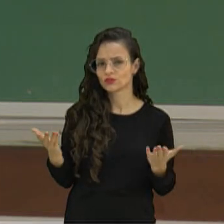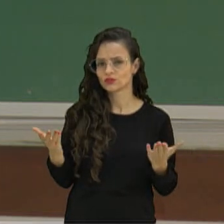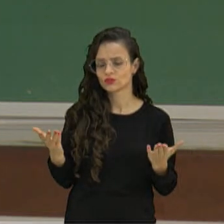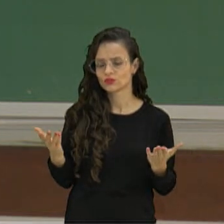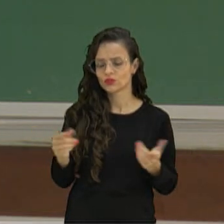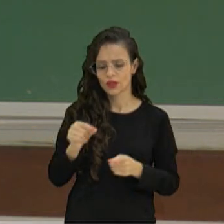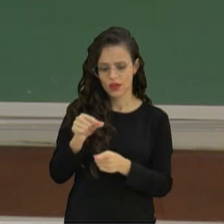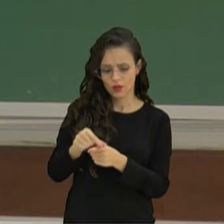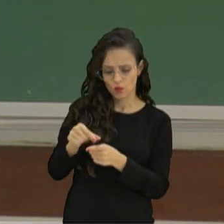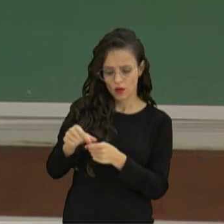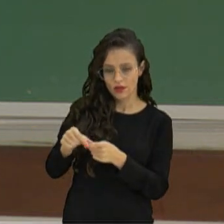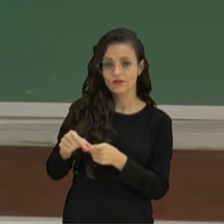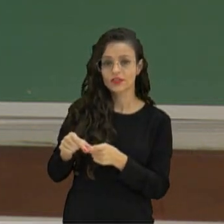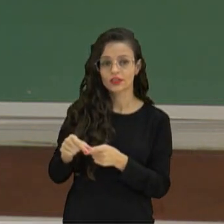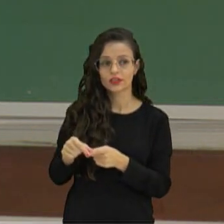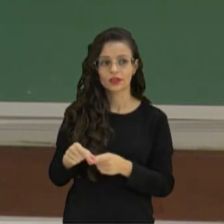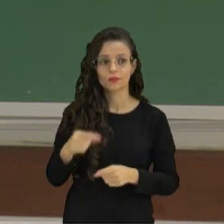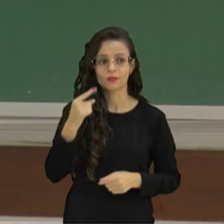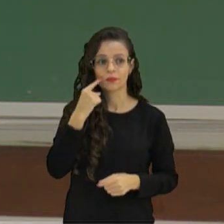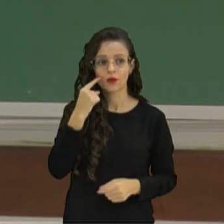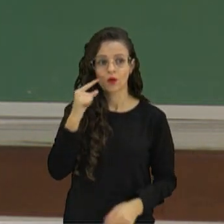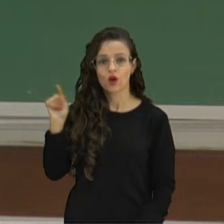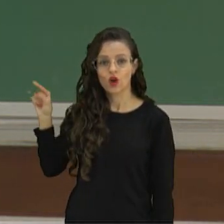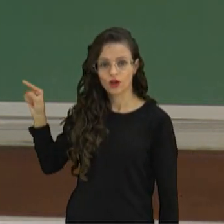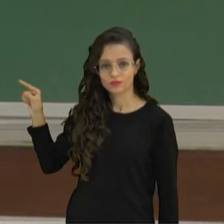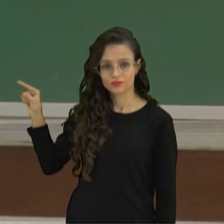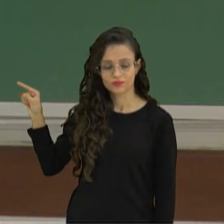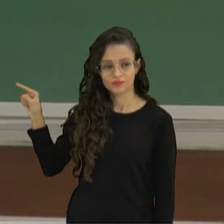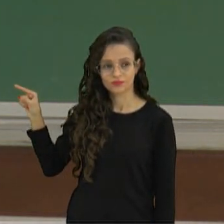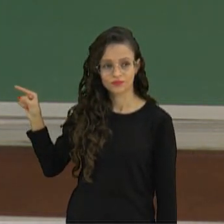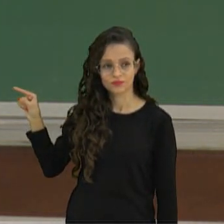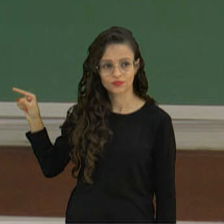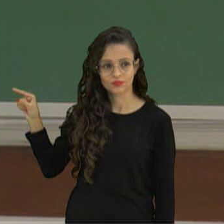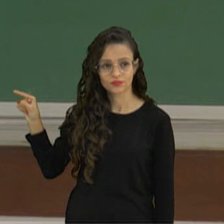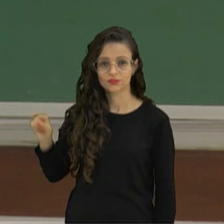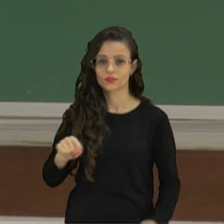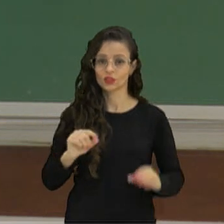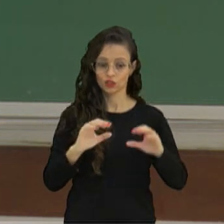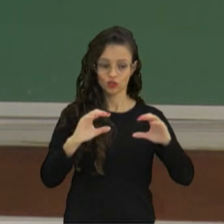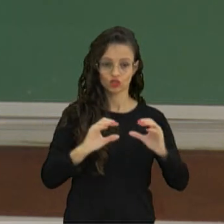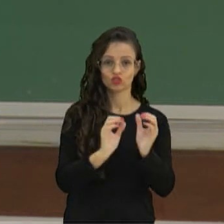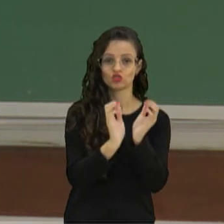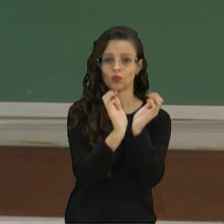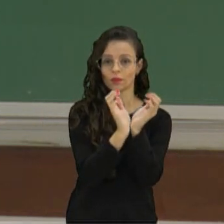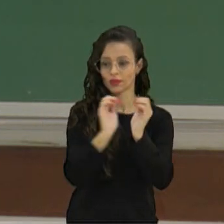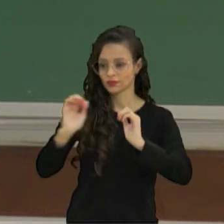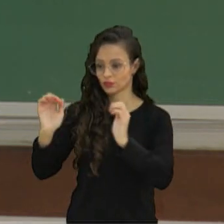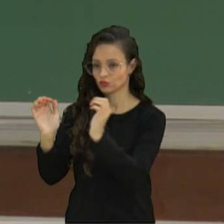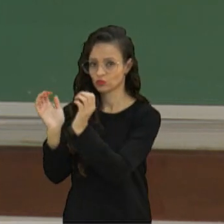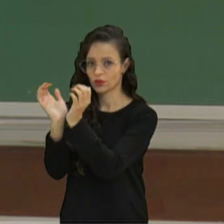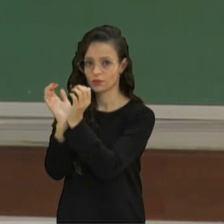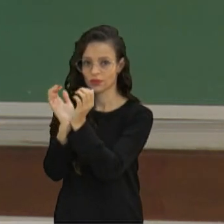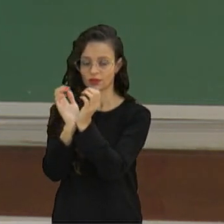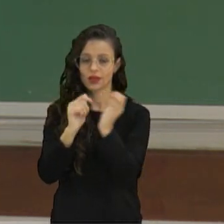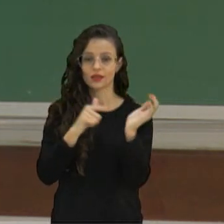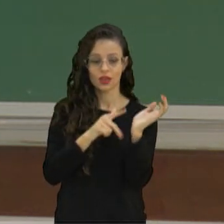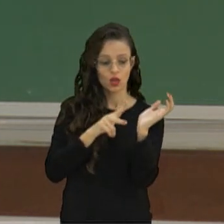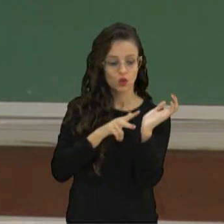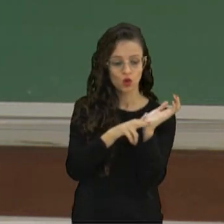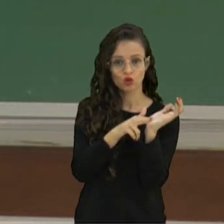as ervilhas? Bom, ele pegou um pincel, olha lá o que ele fez. De uma planta, ele cortou o órgão